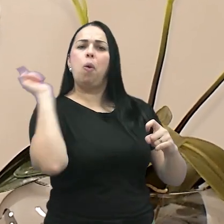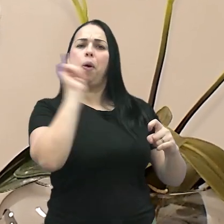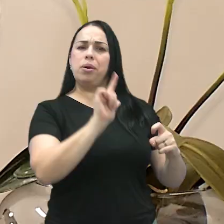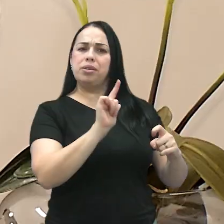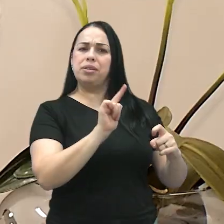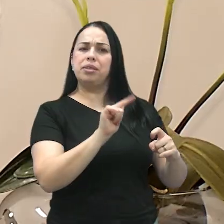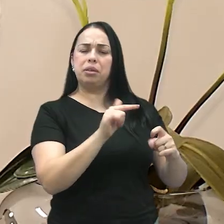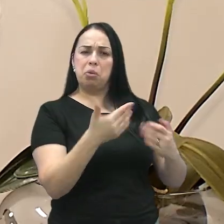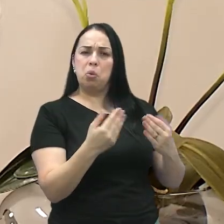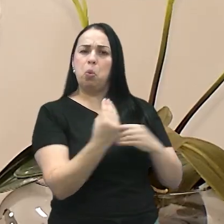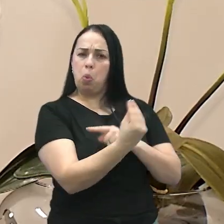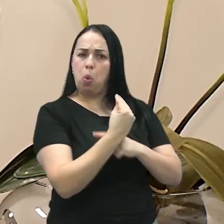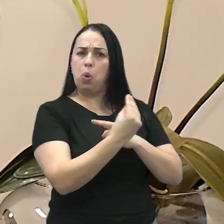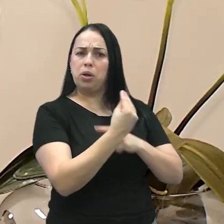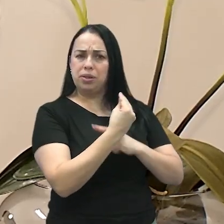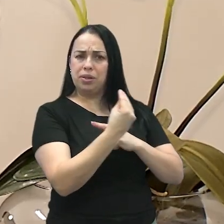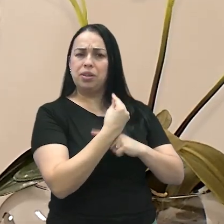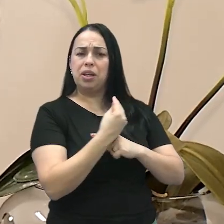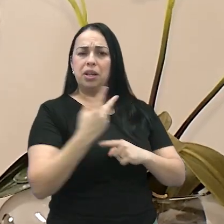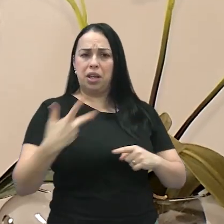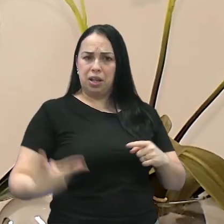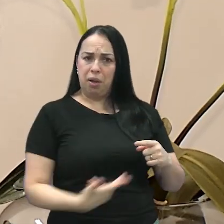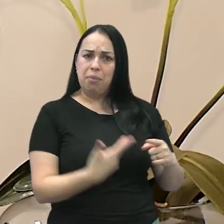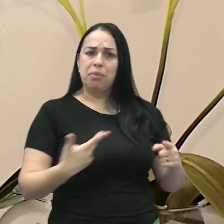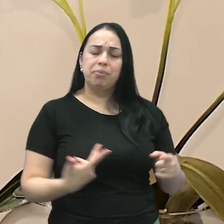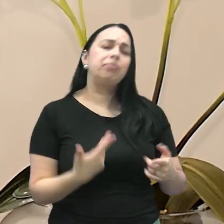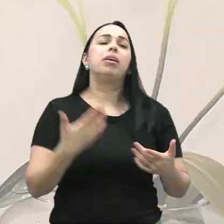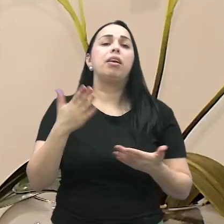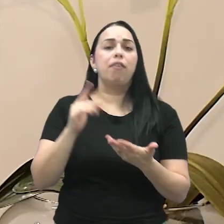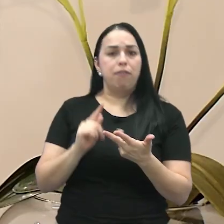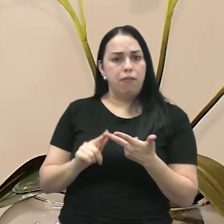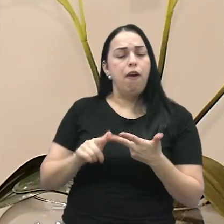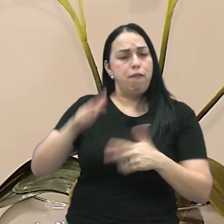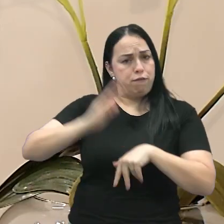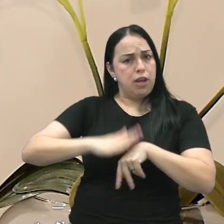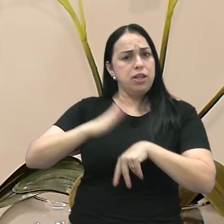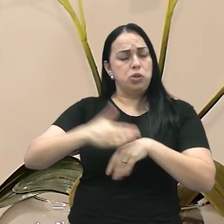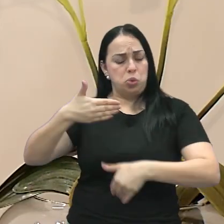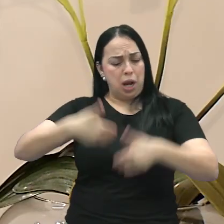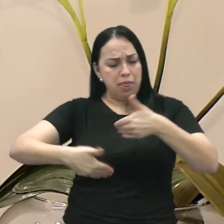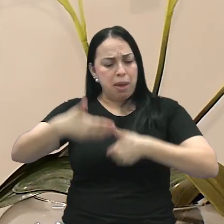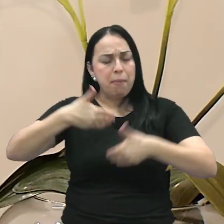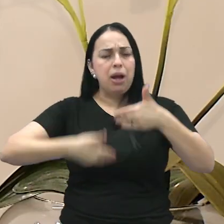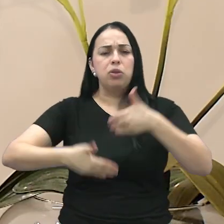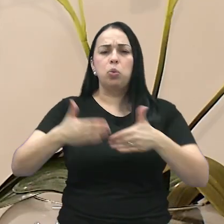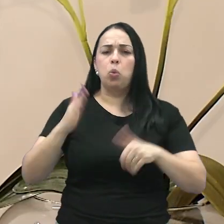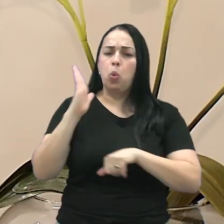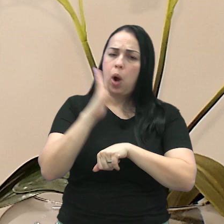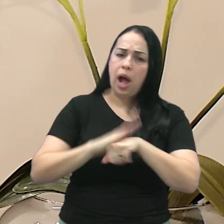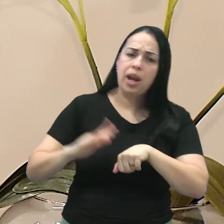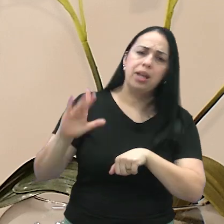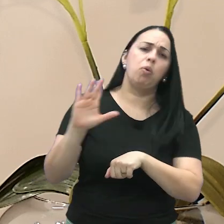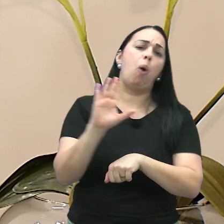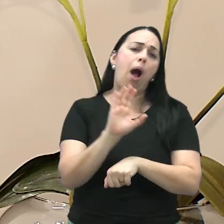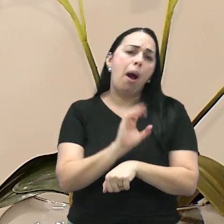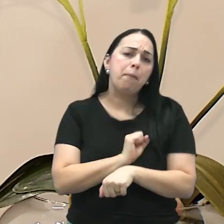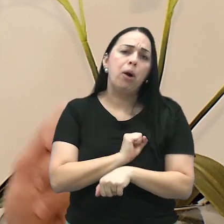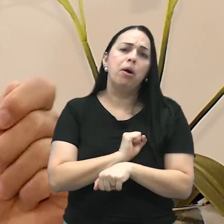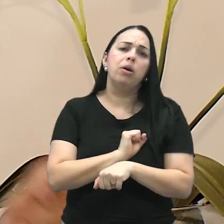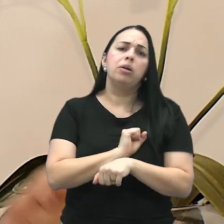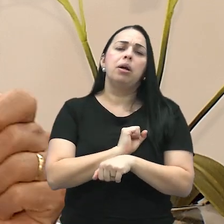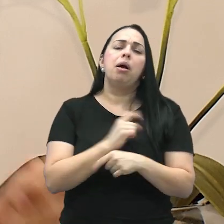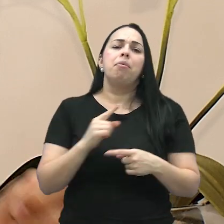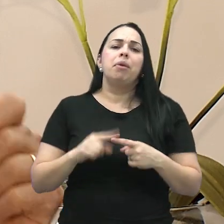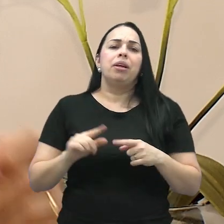Daí eu vejo que tomou conta depois da minha cirurgia. Aí eu fiz o tratamento, tudo com carinho, com amor. Isso